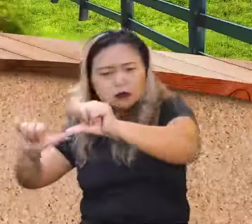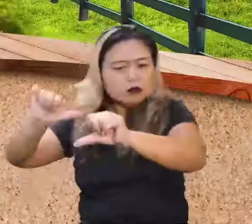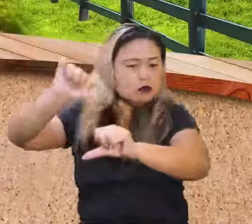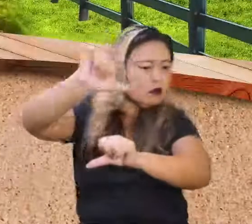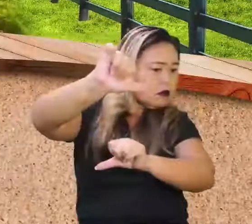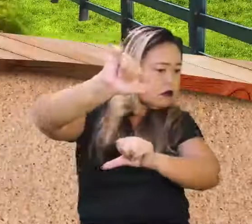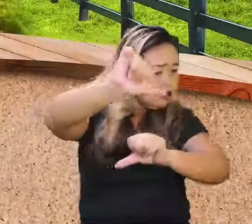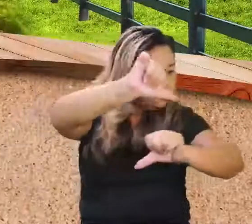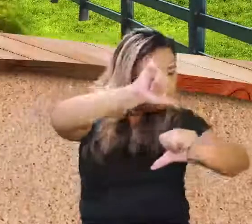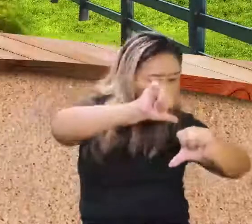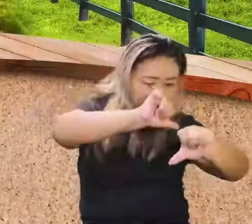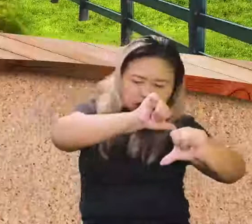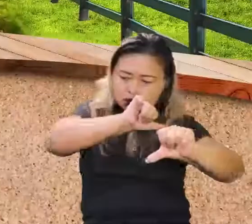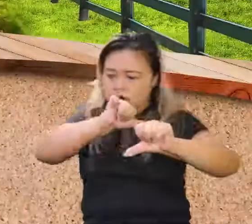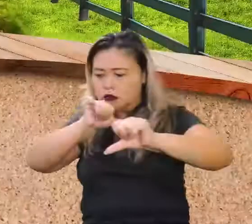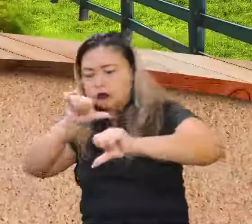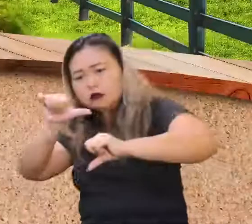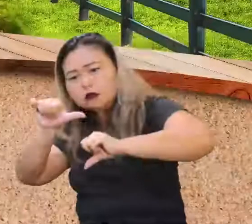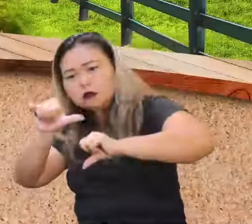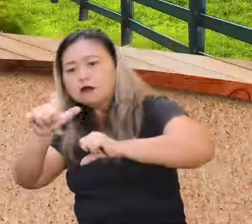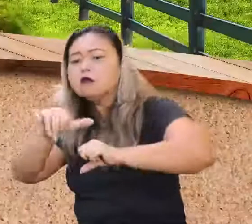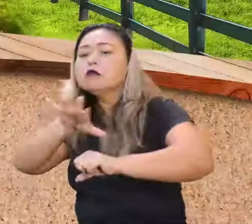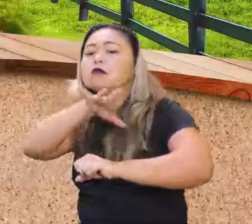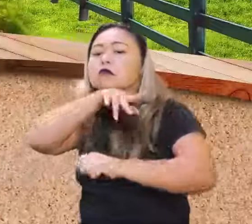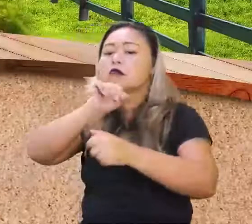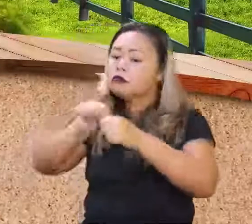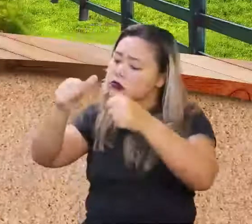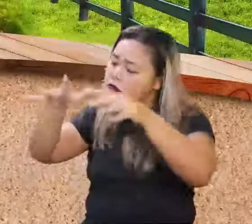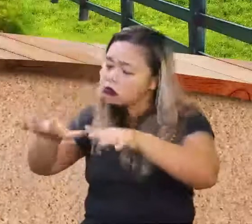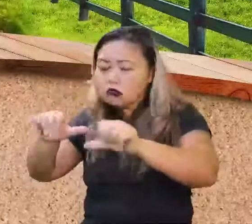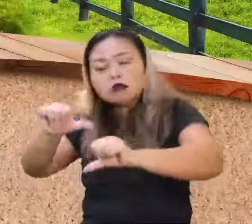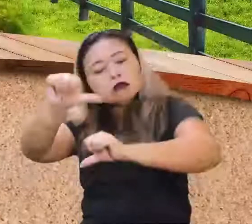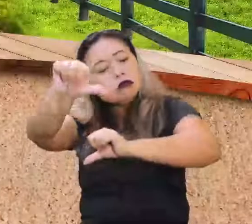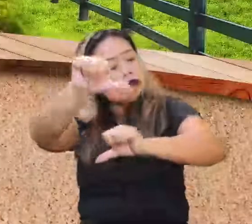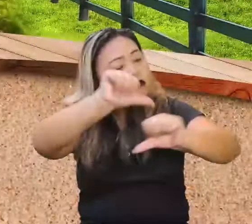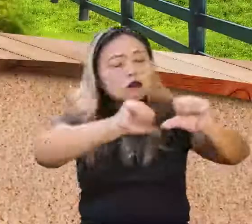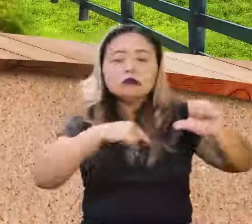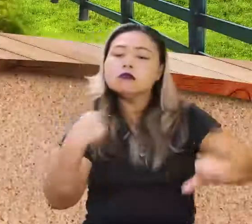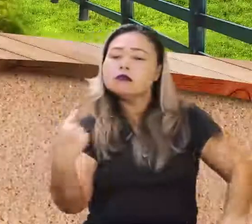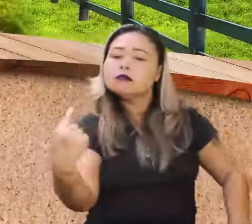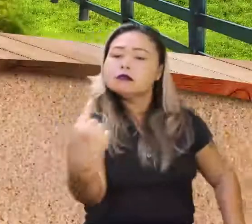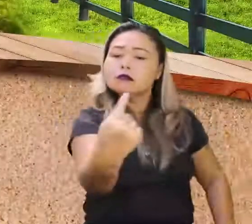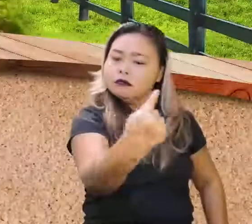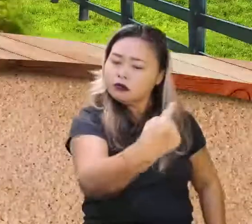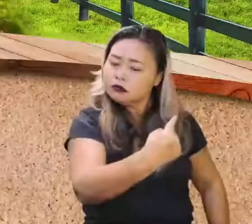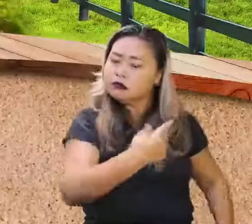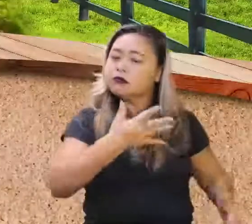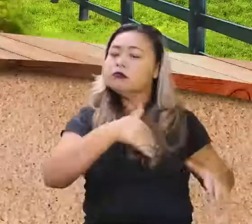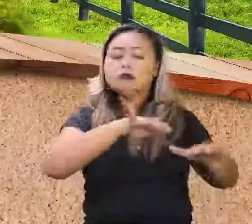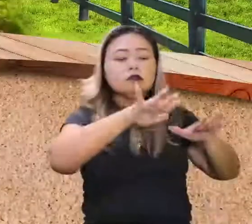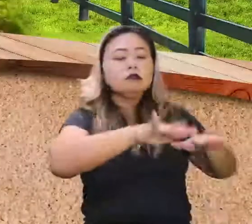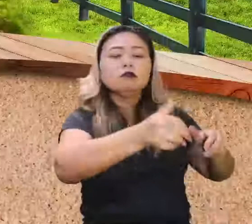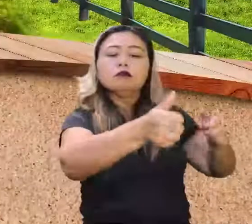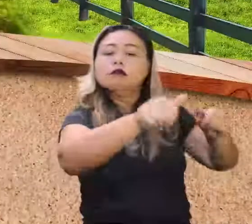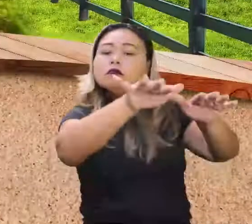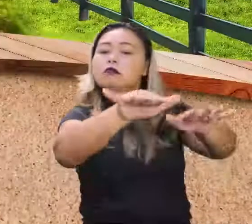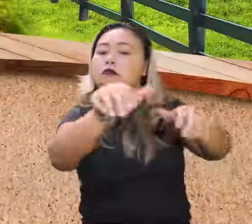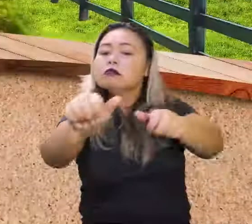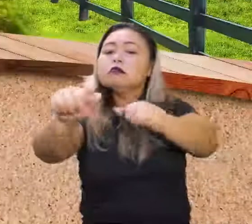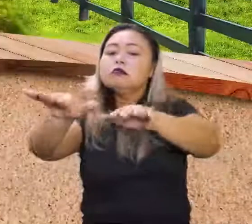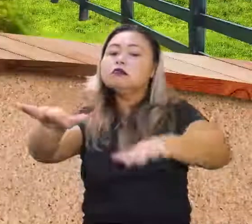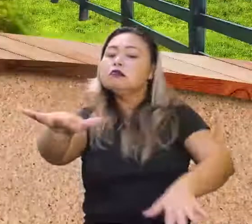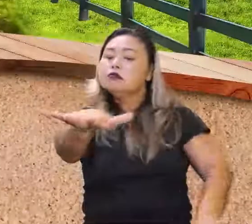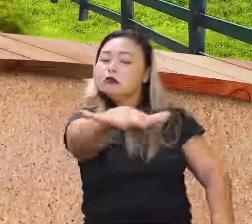né? Alternar tantos animais em cada piquete, depois alterna para fazer a rotatividade, para descansar também